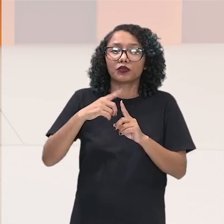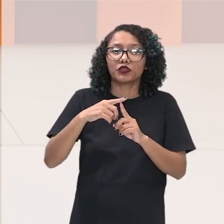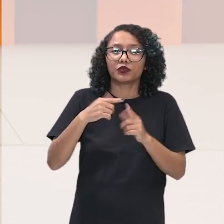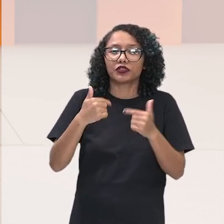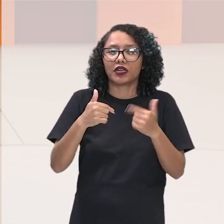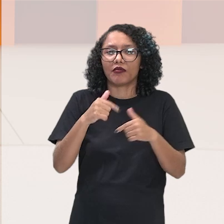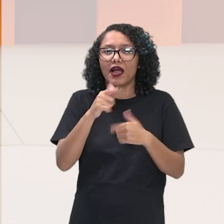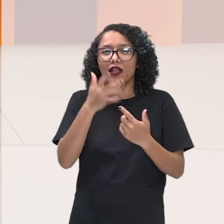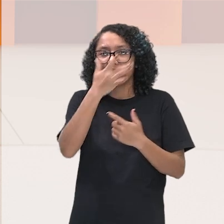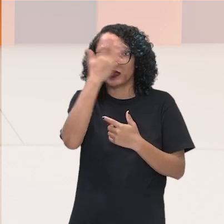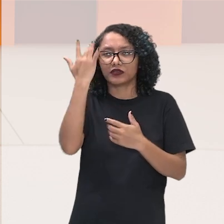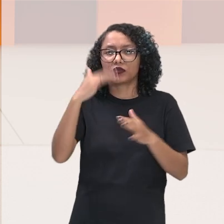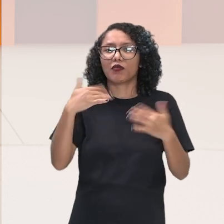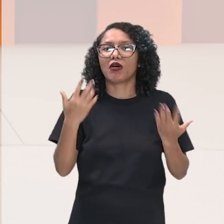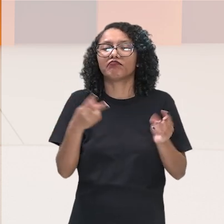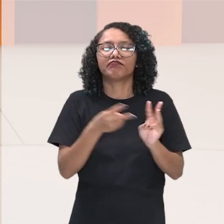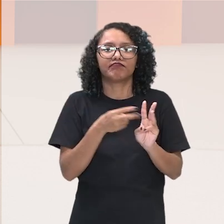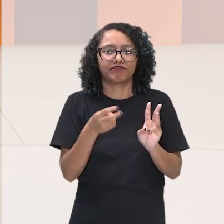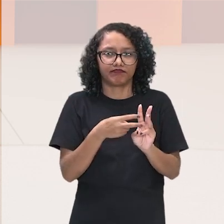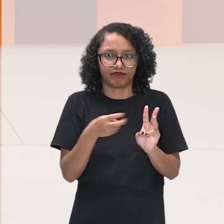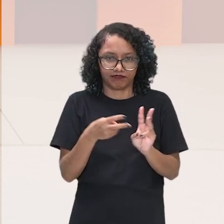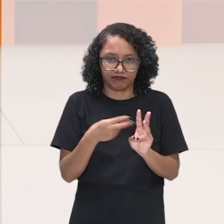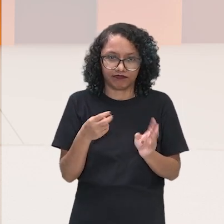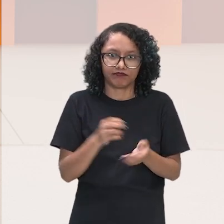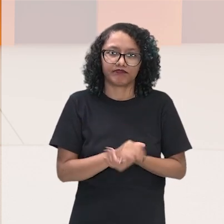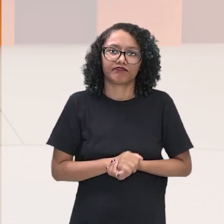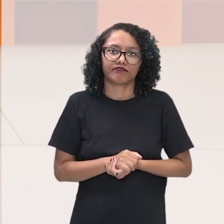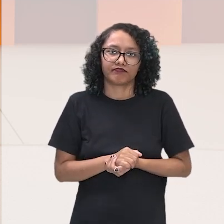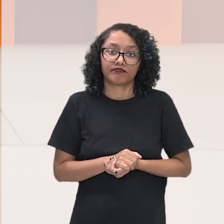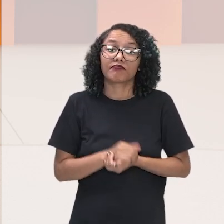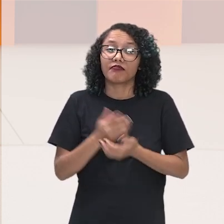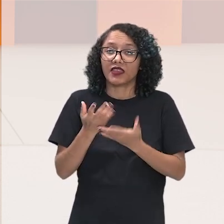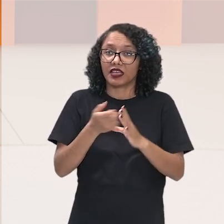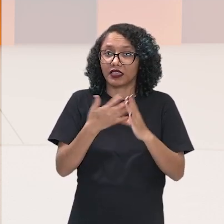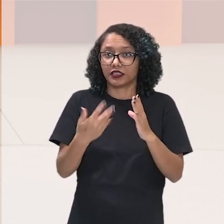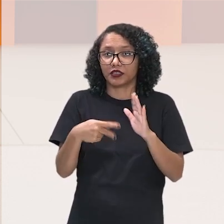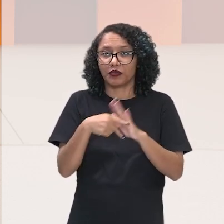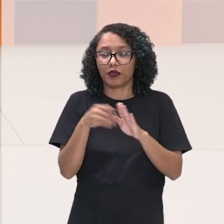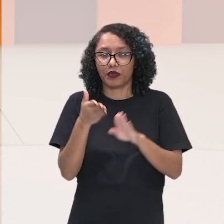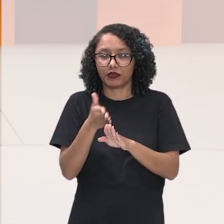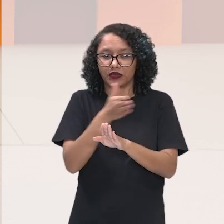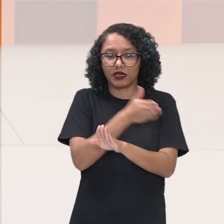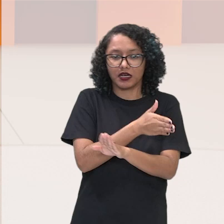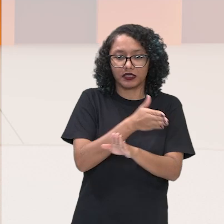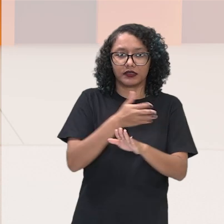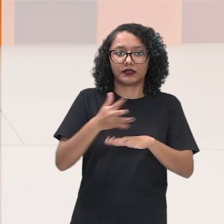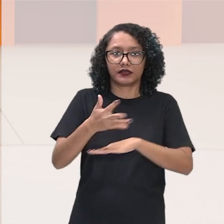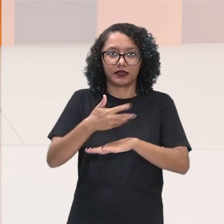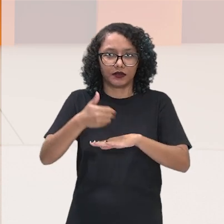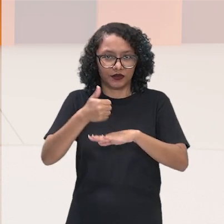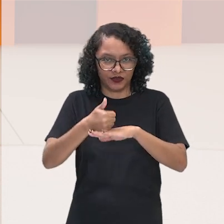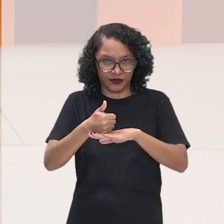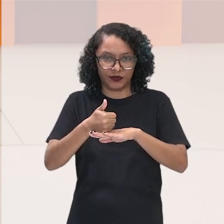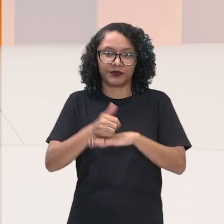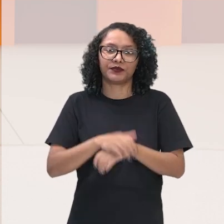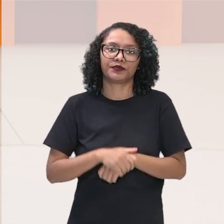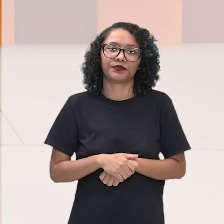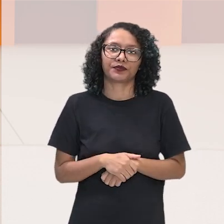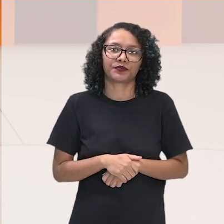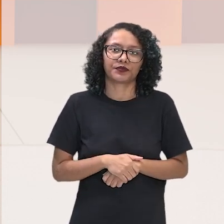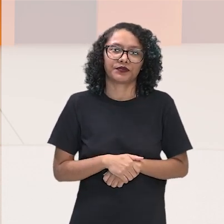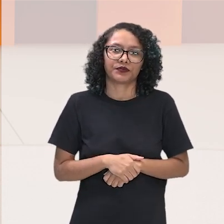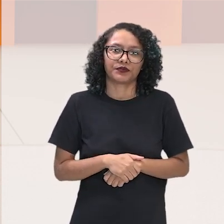indígena. Então, essas características compreendem aí o período chamado pré-colonial. E claro que isso vai fazer com